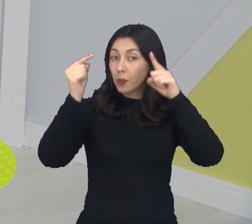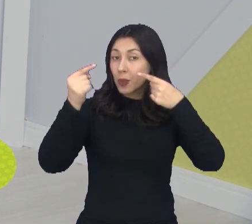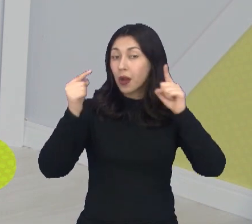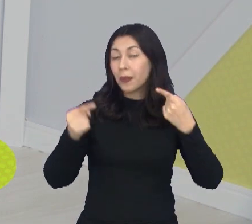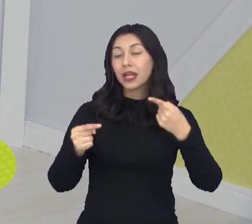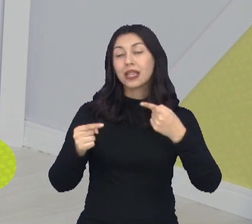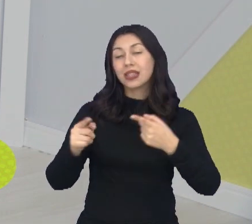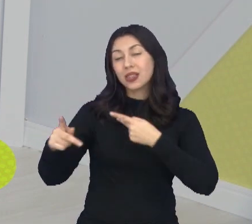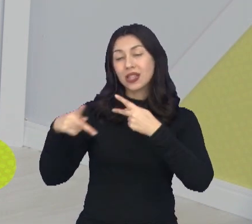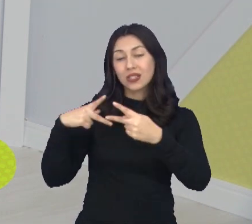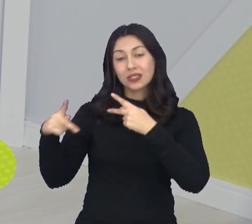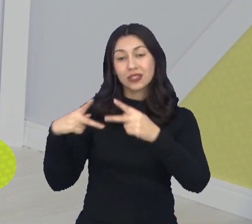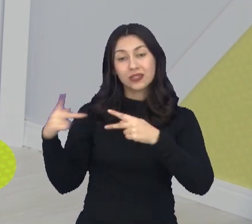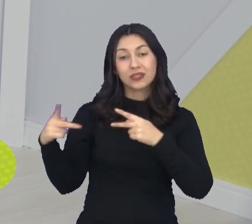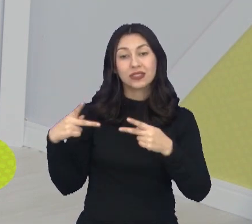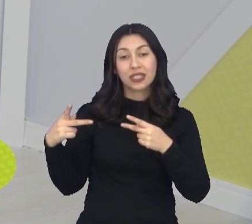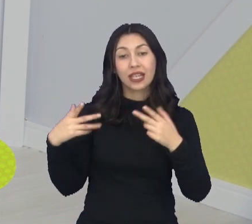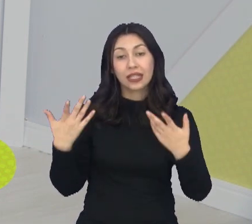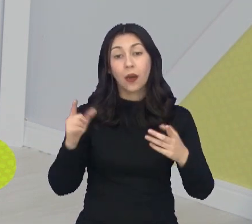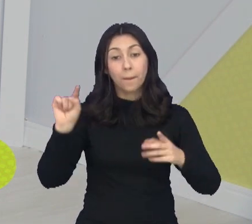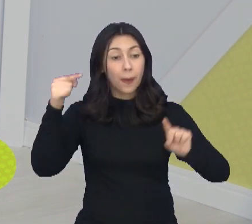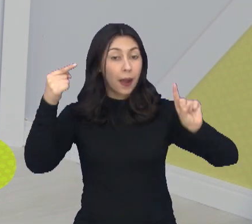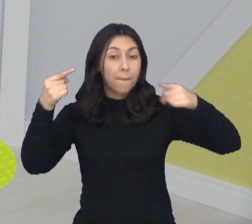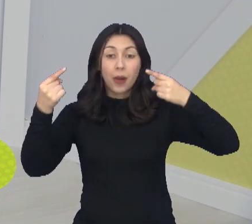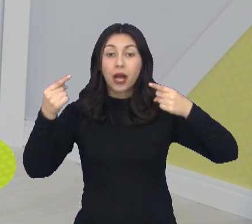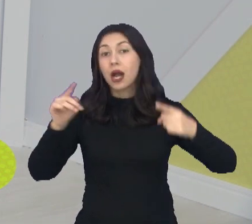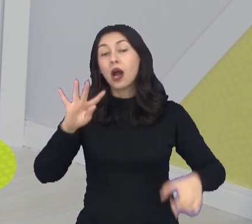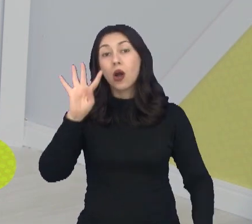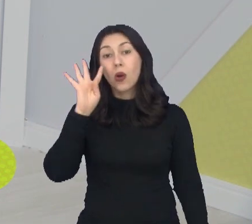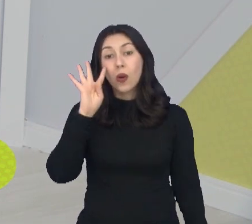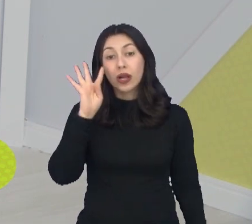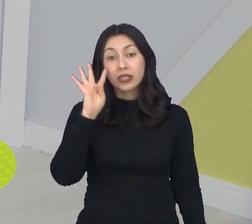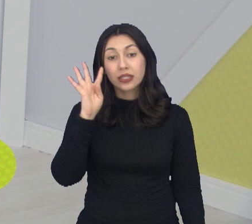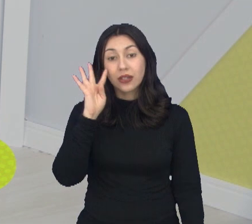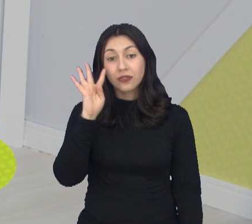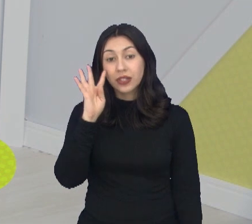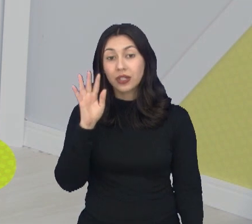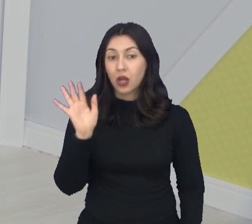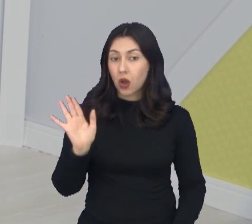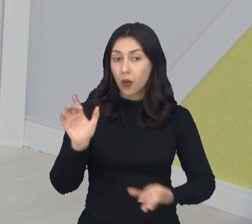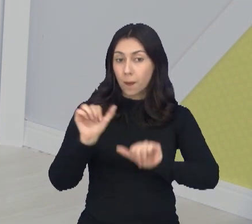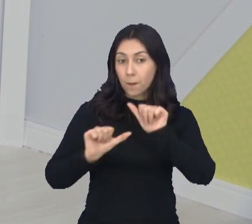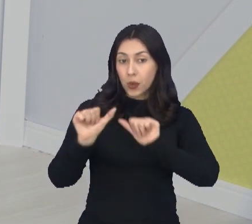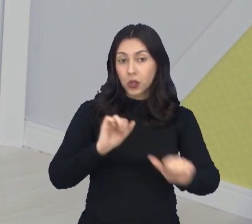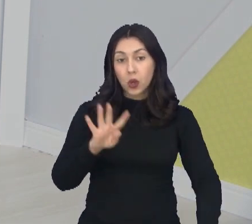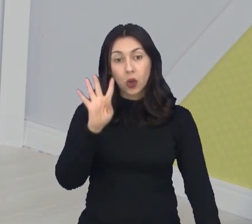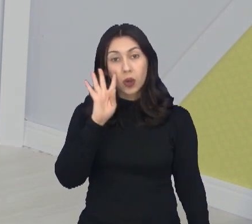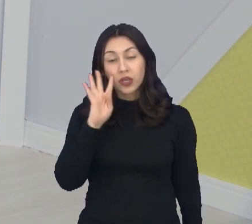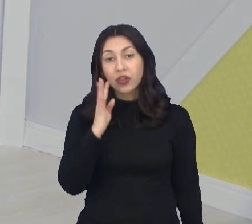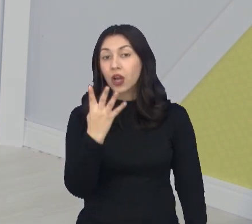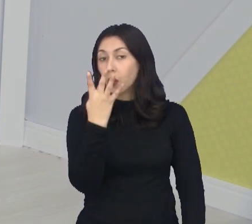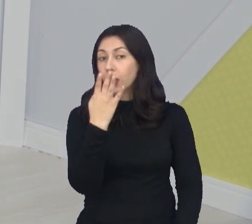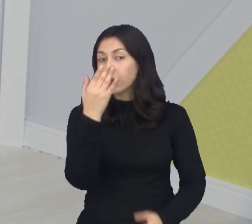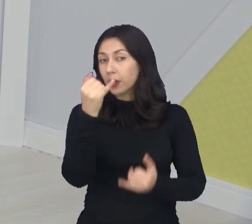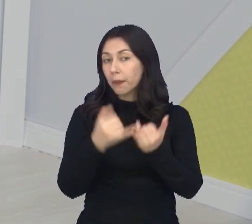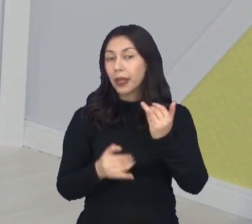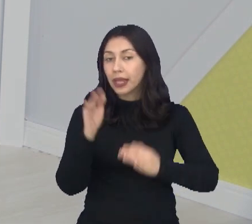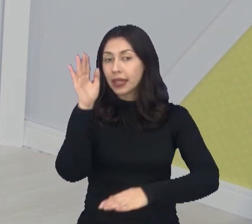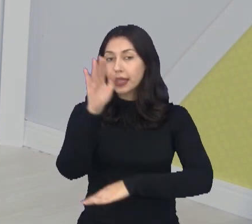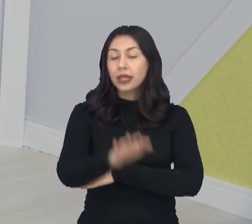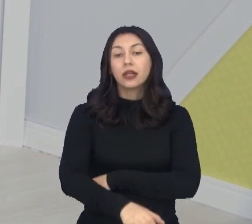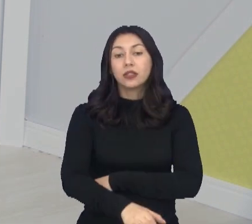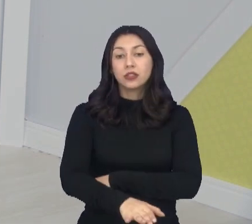São José. Restavam esses 3, esse empate. Na próxima quarta-feira, esse jogo alterou, hein? Quarta-feira, 4h30 da tarde,